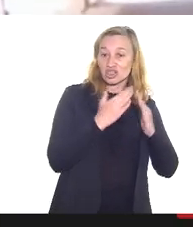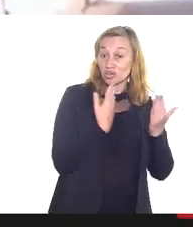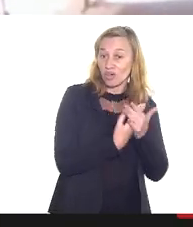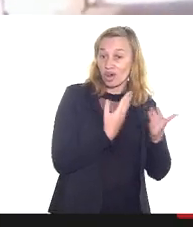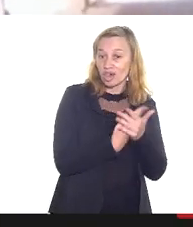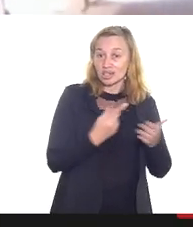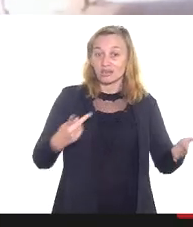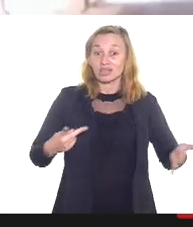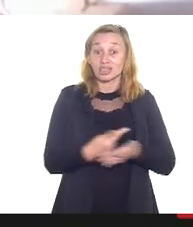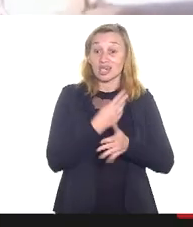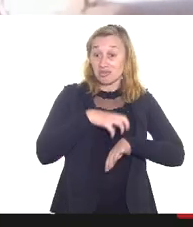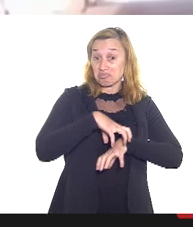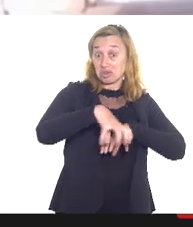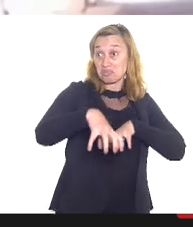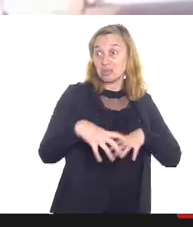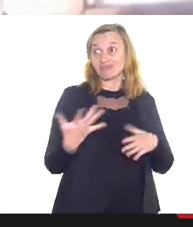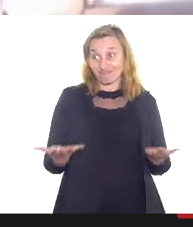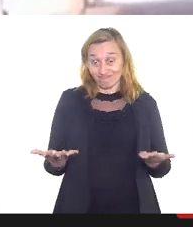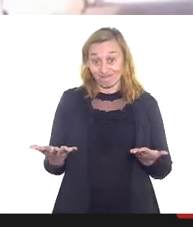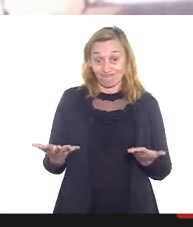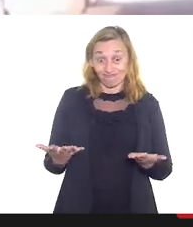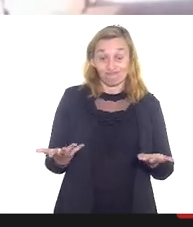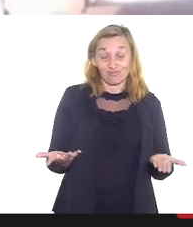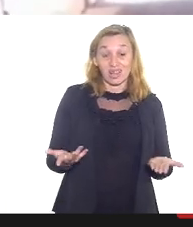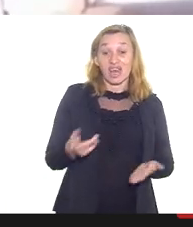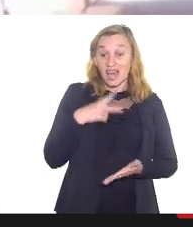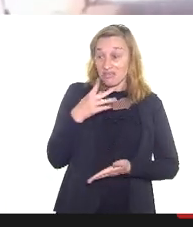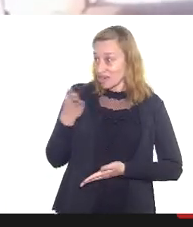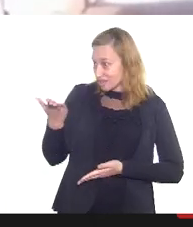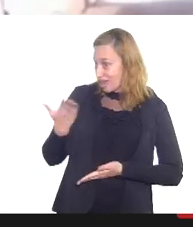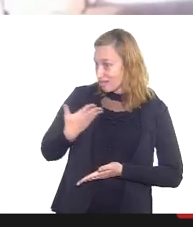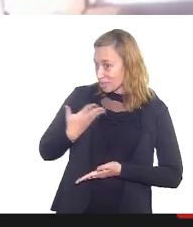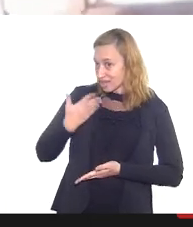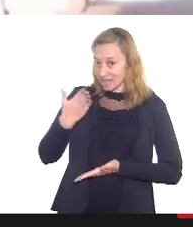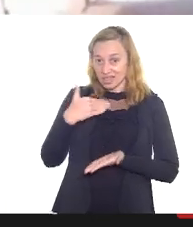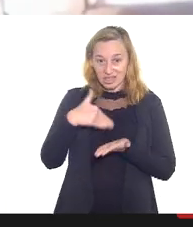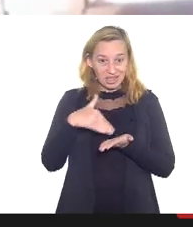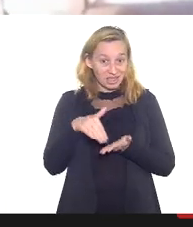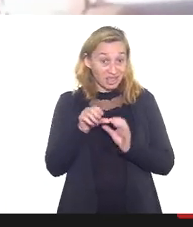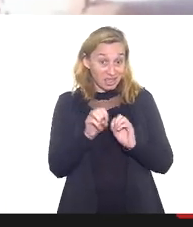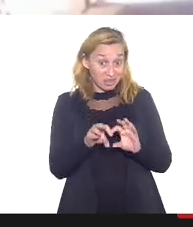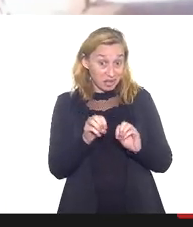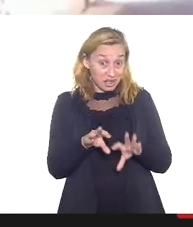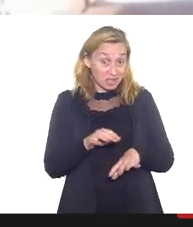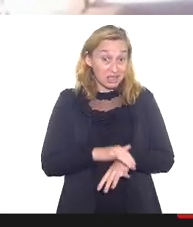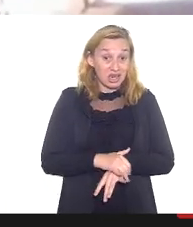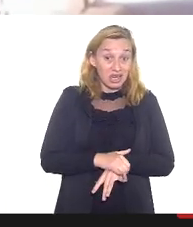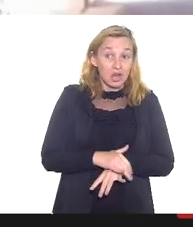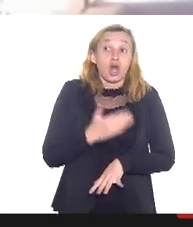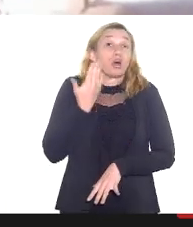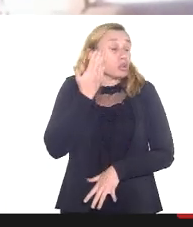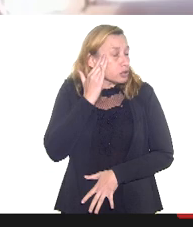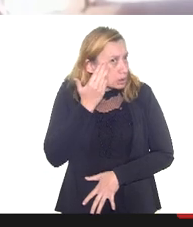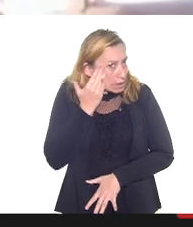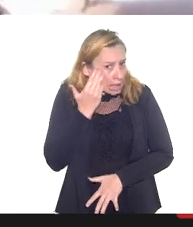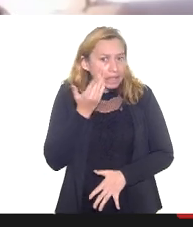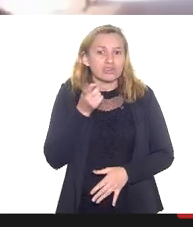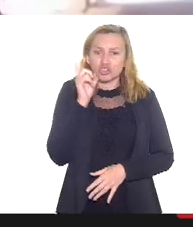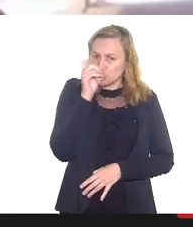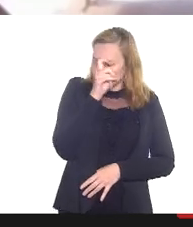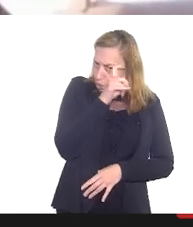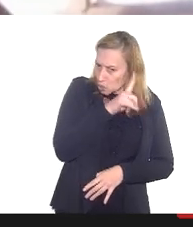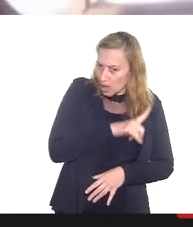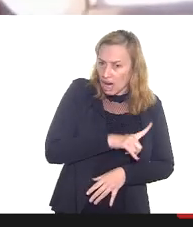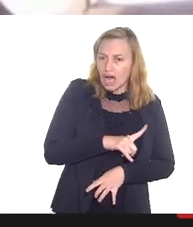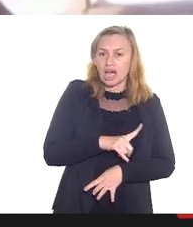acontecer de forma remota? Né? A fala aqui da colega da Secretaria de Educação, eu entendo as dificuldades